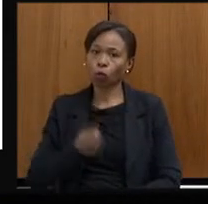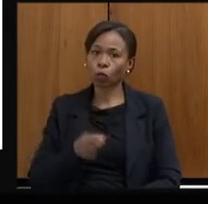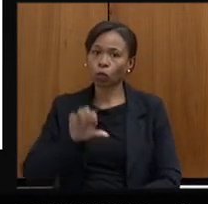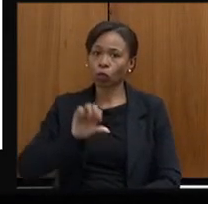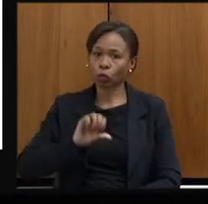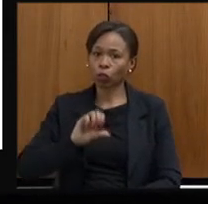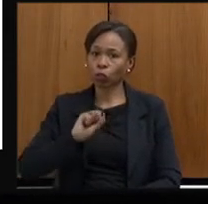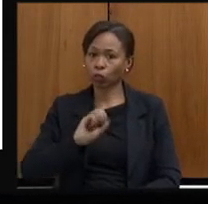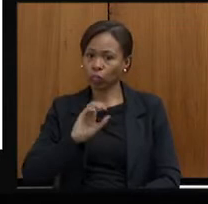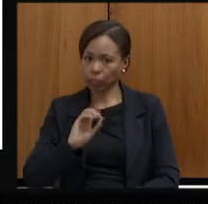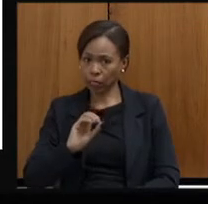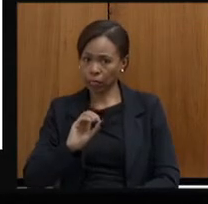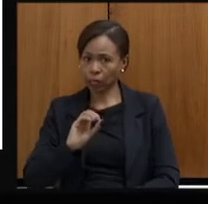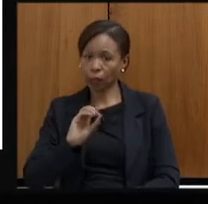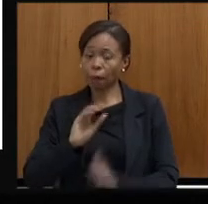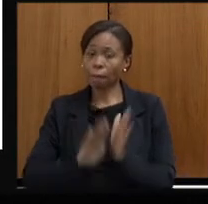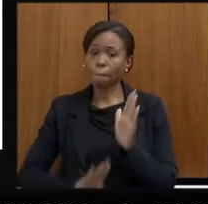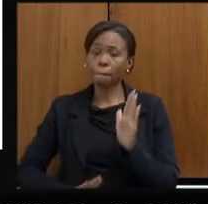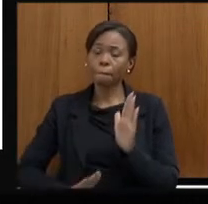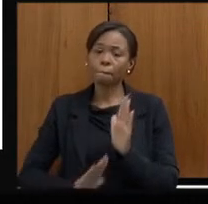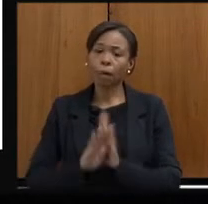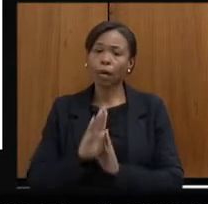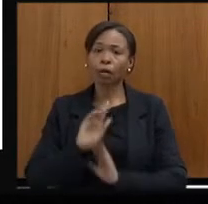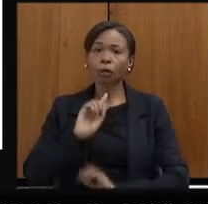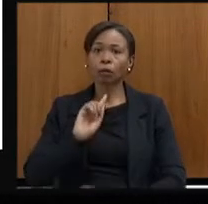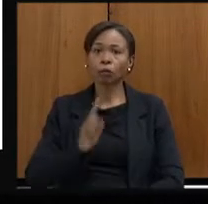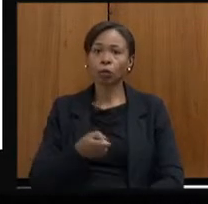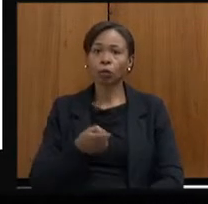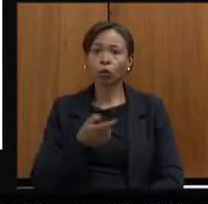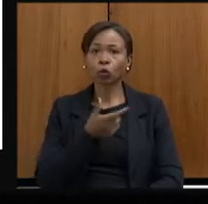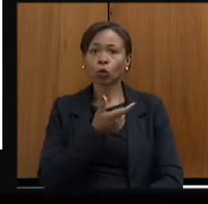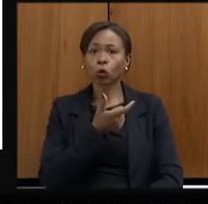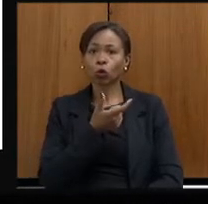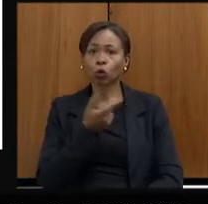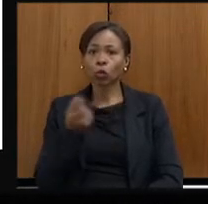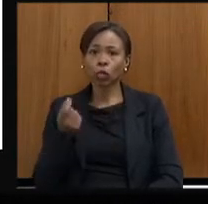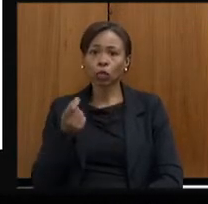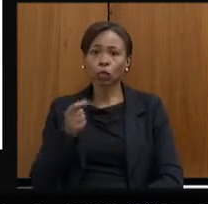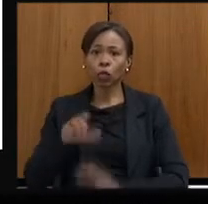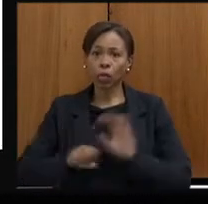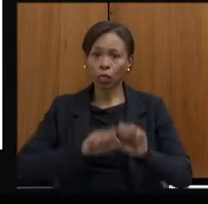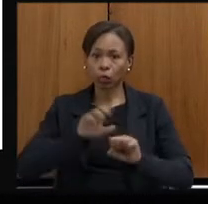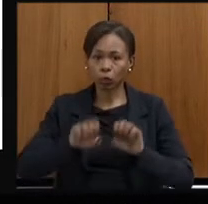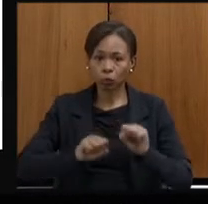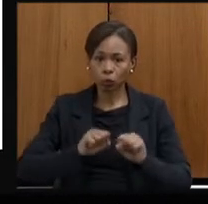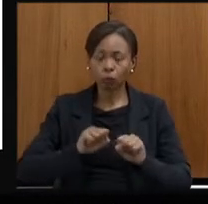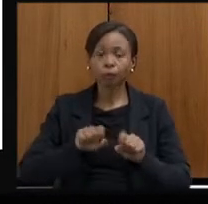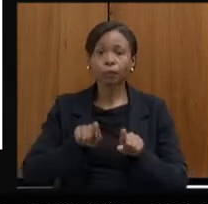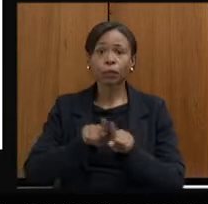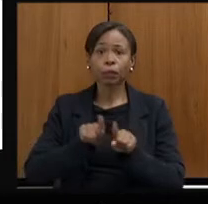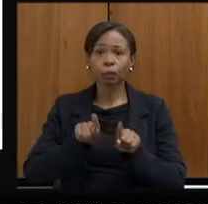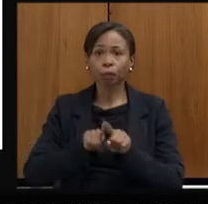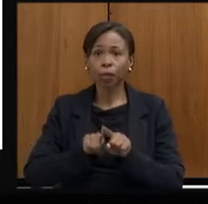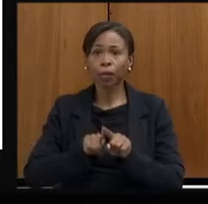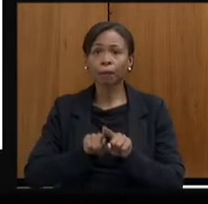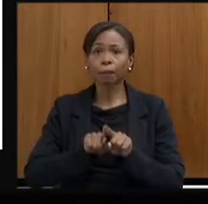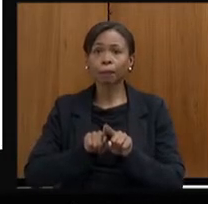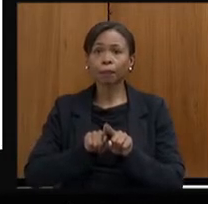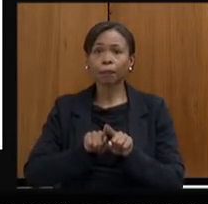1.980.000 para 1.200 catadores em 30 municípios. A Ultramig, também está ligada à CDES, está